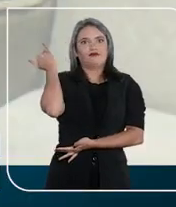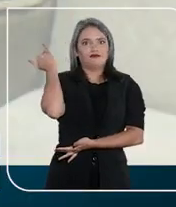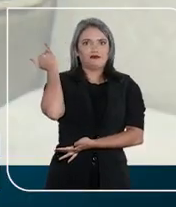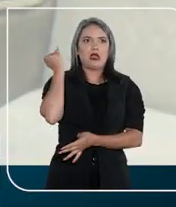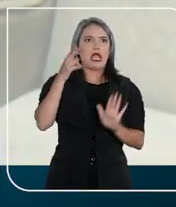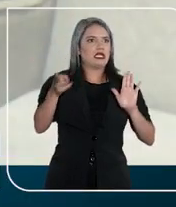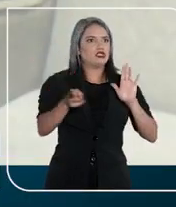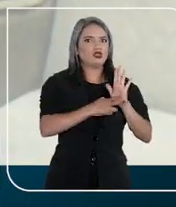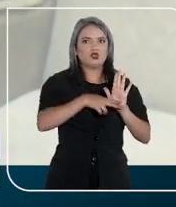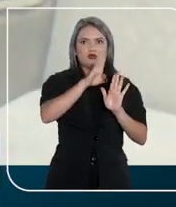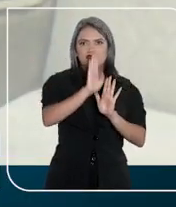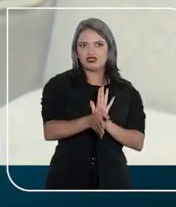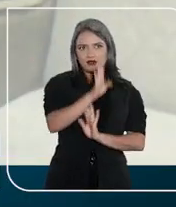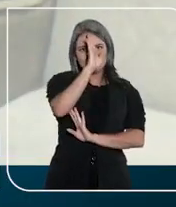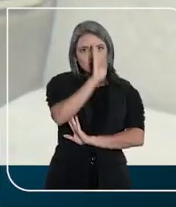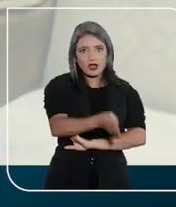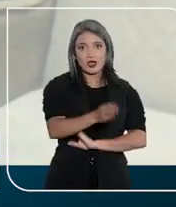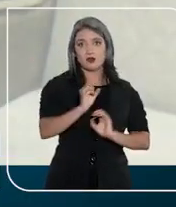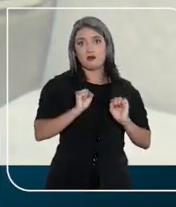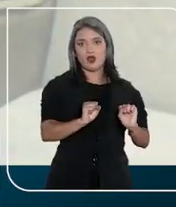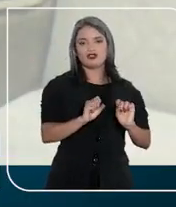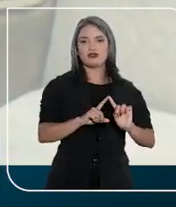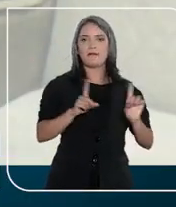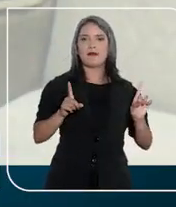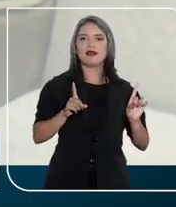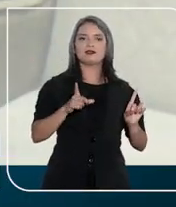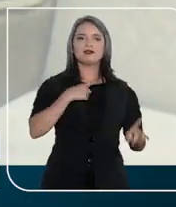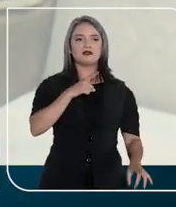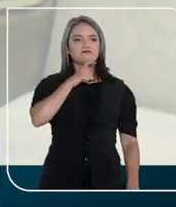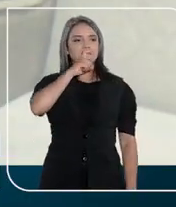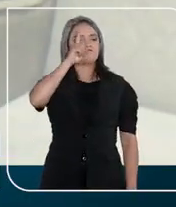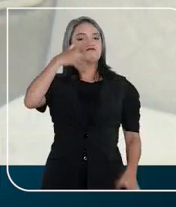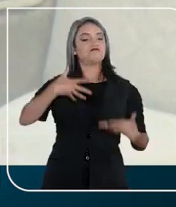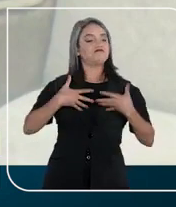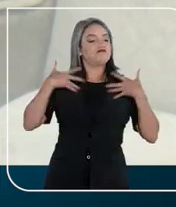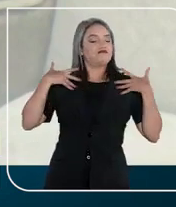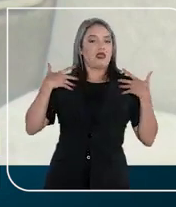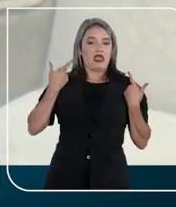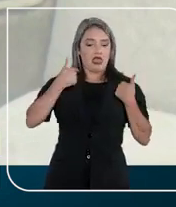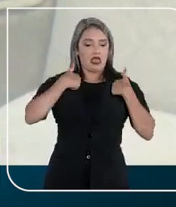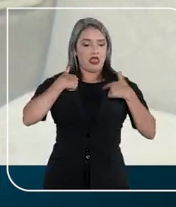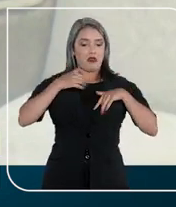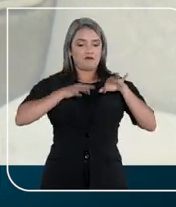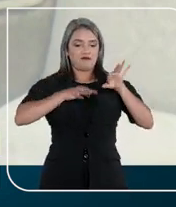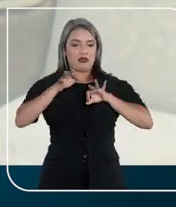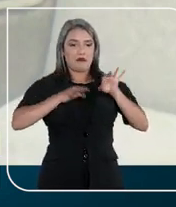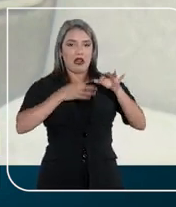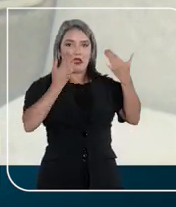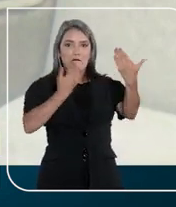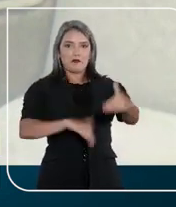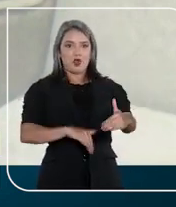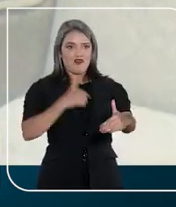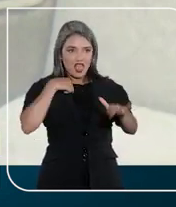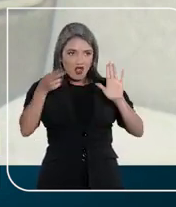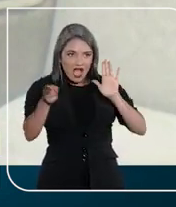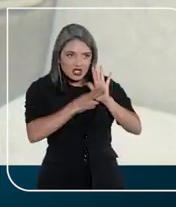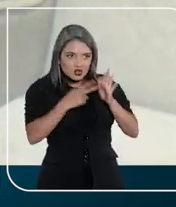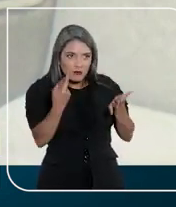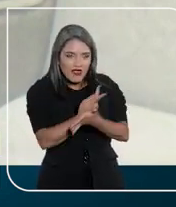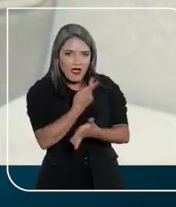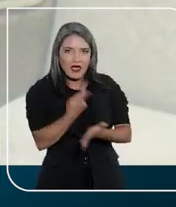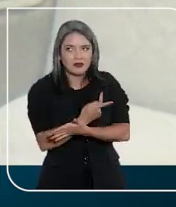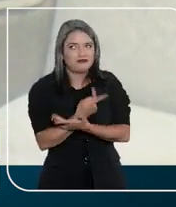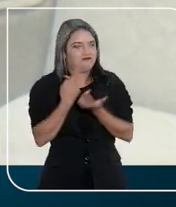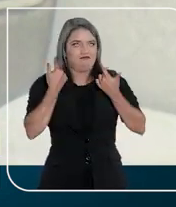isso muitas vezes não acontece por uma certa soberba, porque aquele que formula a questão não quer admitir que cometeu o erro,